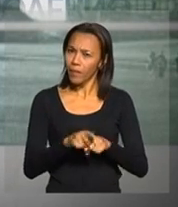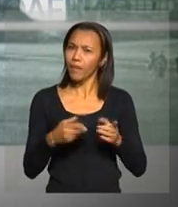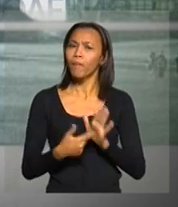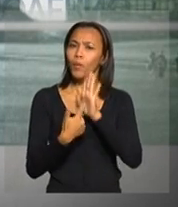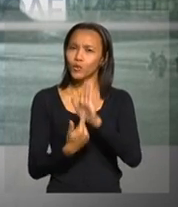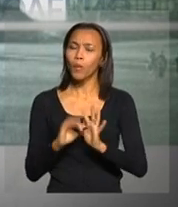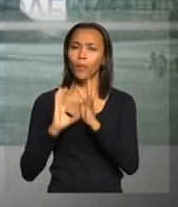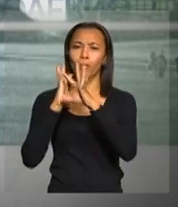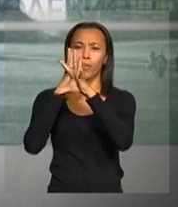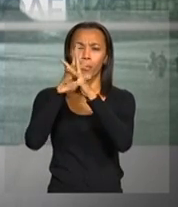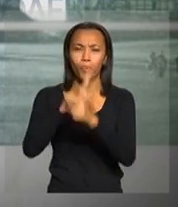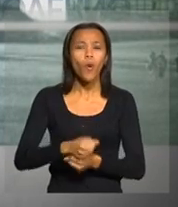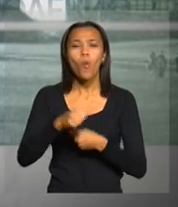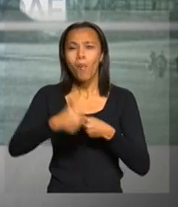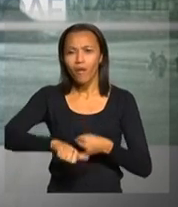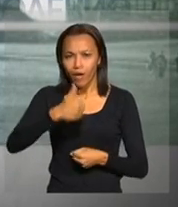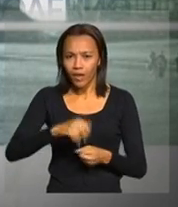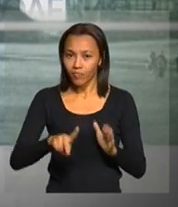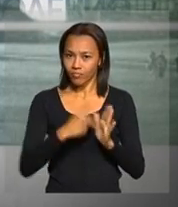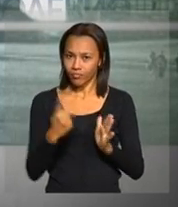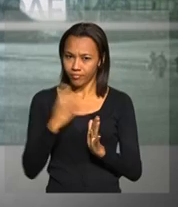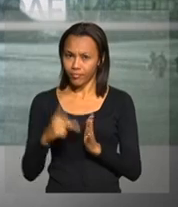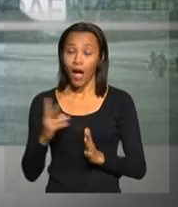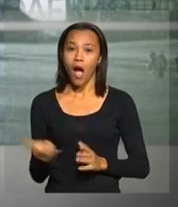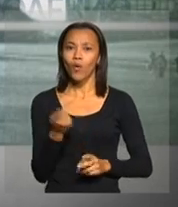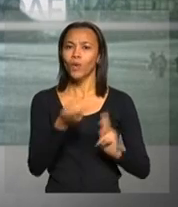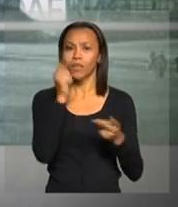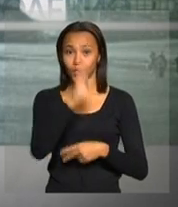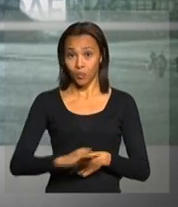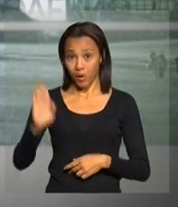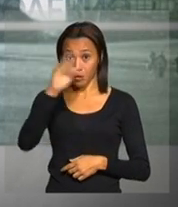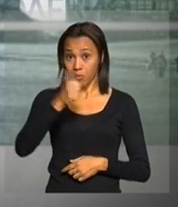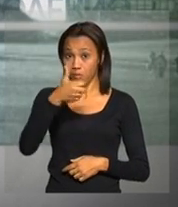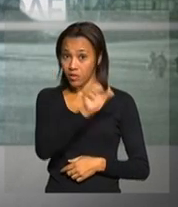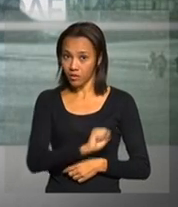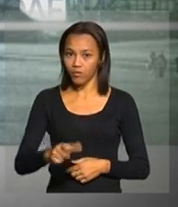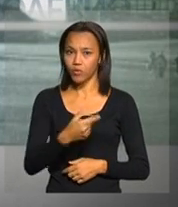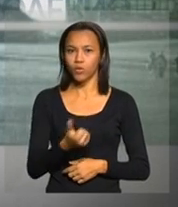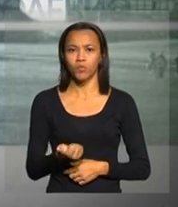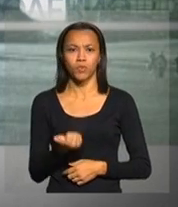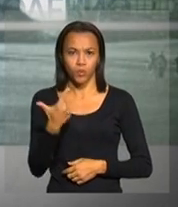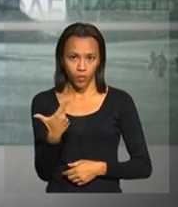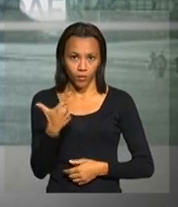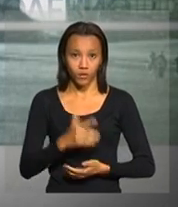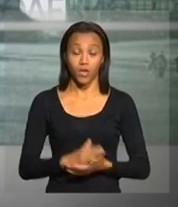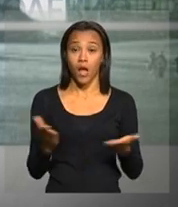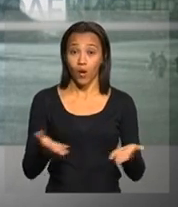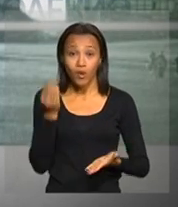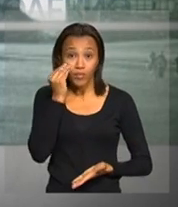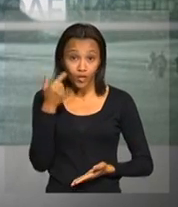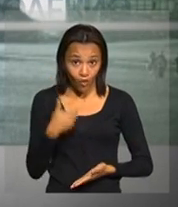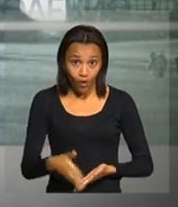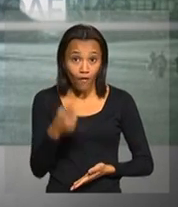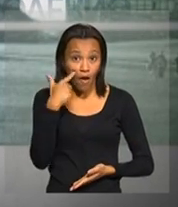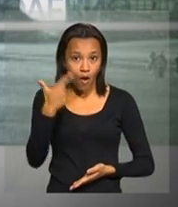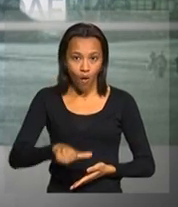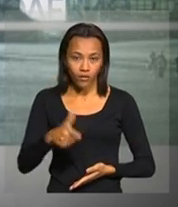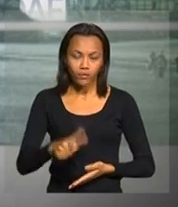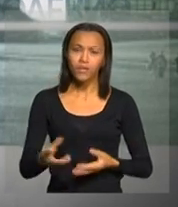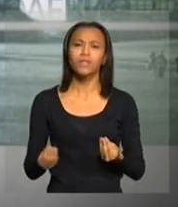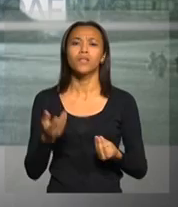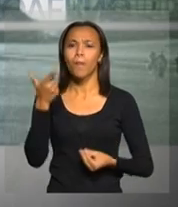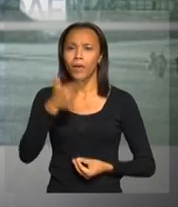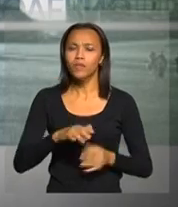apresentou o balanço dos transplantes realizados no país no primeiro semestre de 2012. A partir de agora, você acompanha